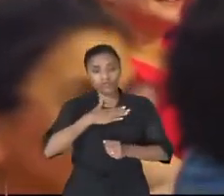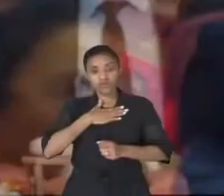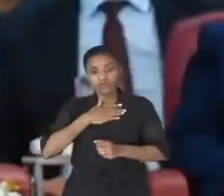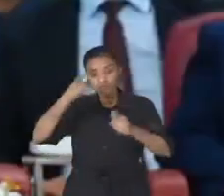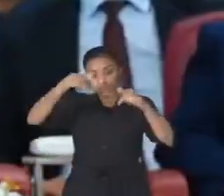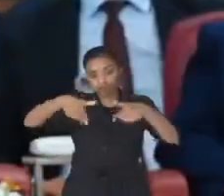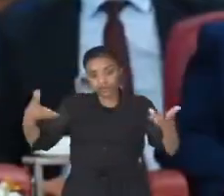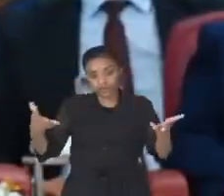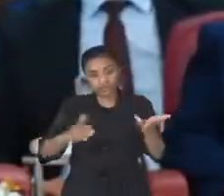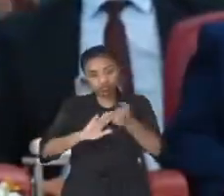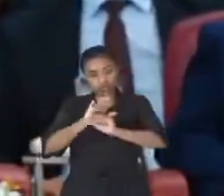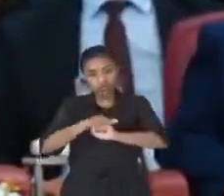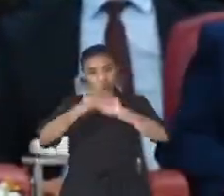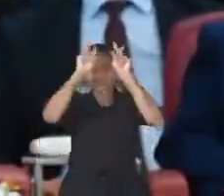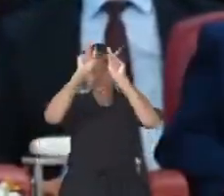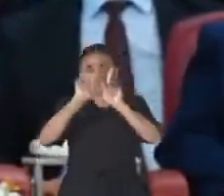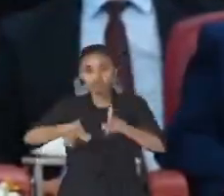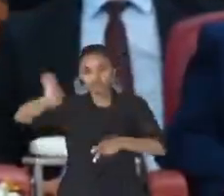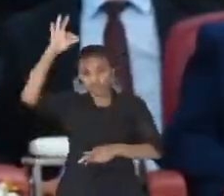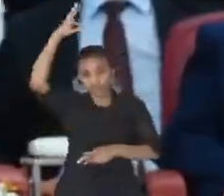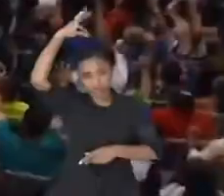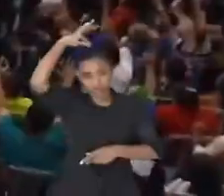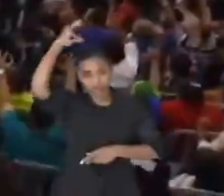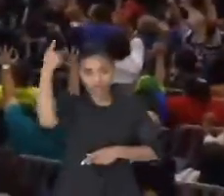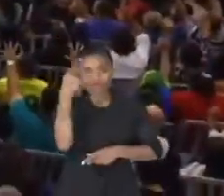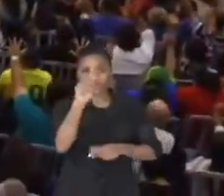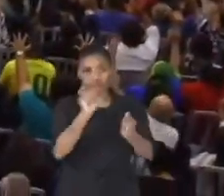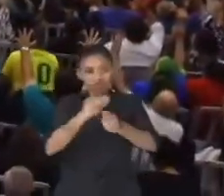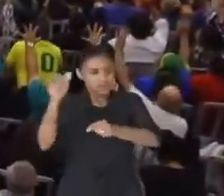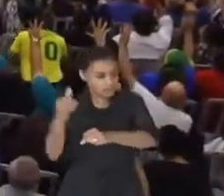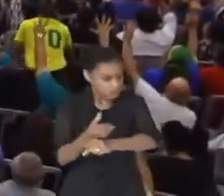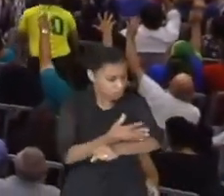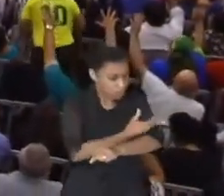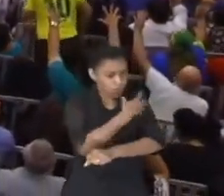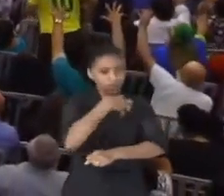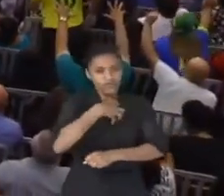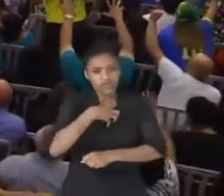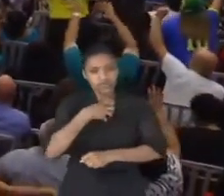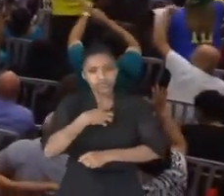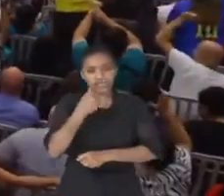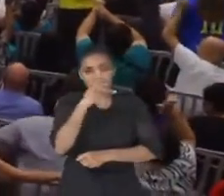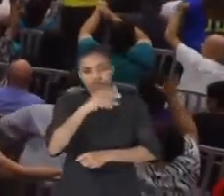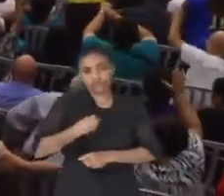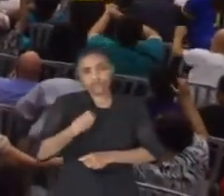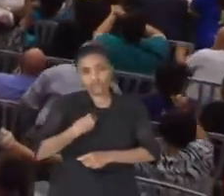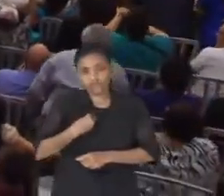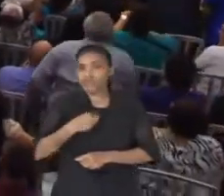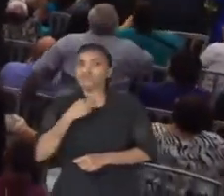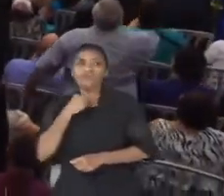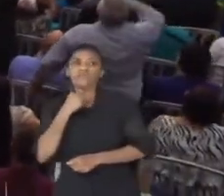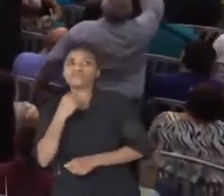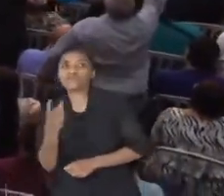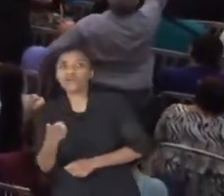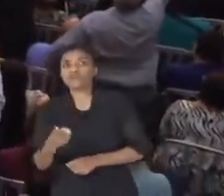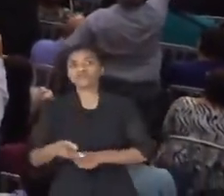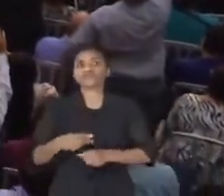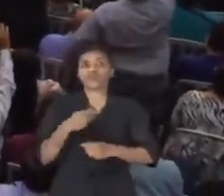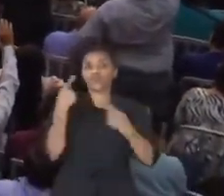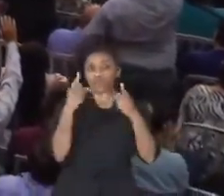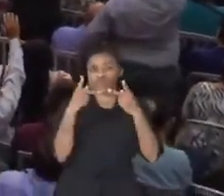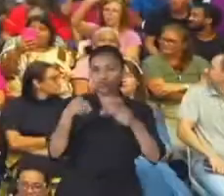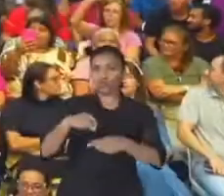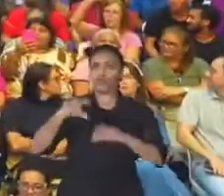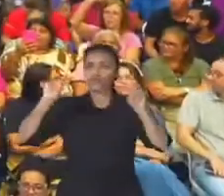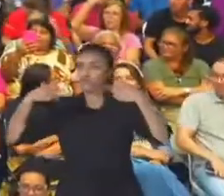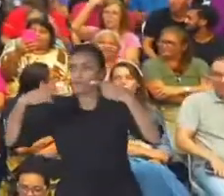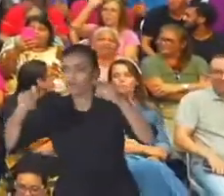noite. Essa presença que está aí do seu lado, esse arrepio que sobe pela sua coluna, não é a voz melodiosa do pregador, não é a